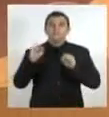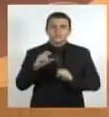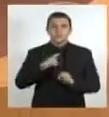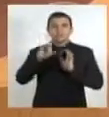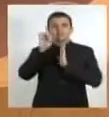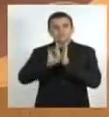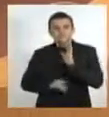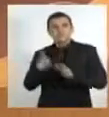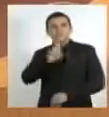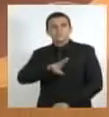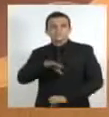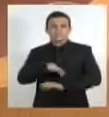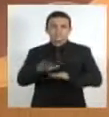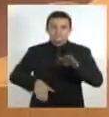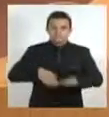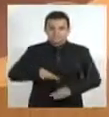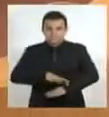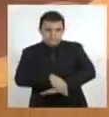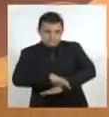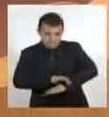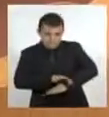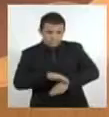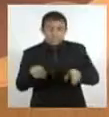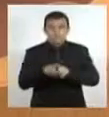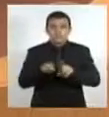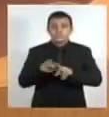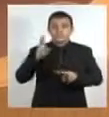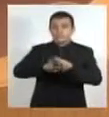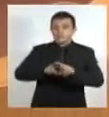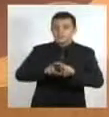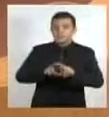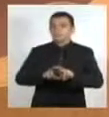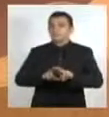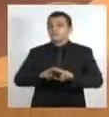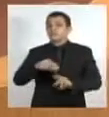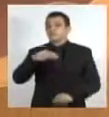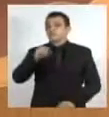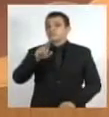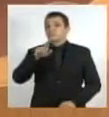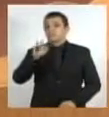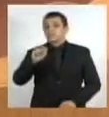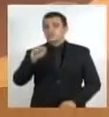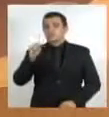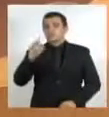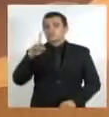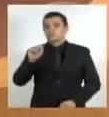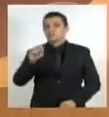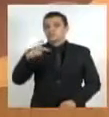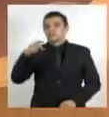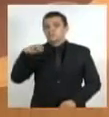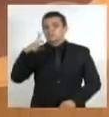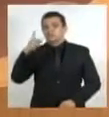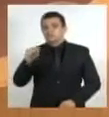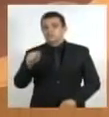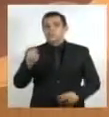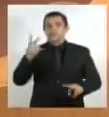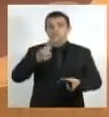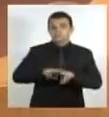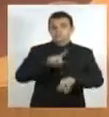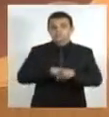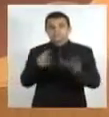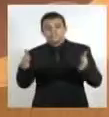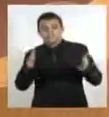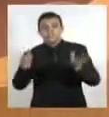Aos presos também, com relação à Lei da Maria da Penha, preso provisório, prisão domiciliar. E aí sim